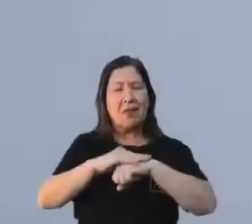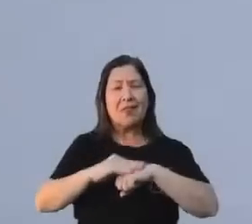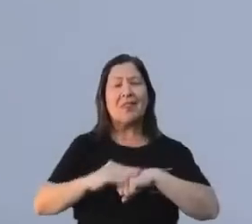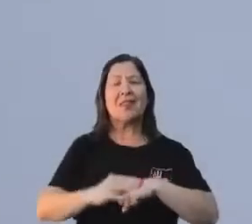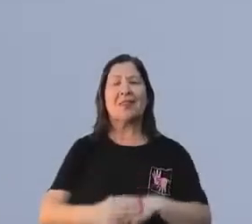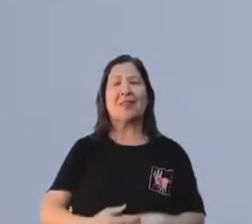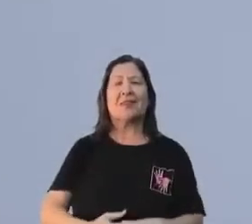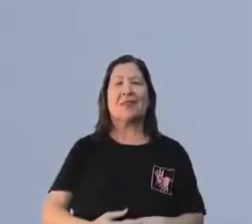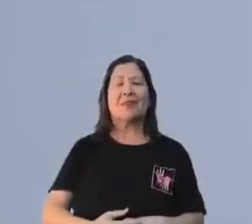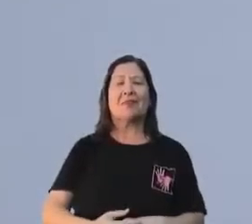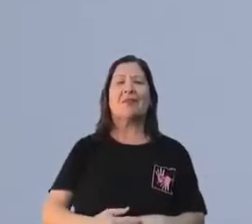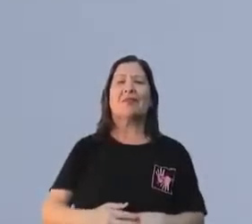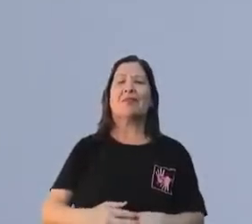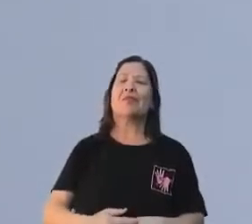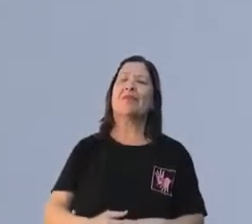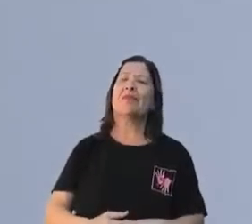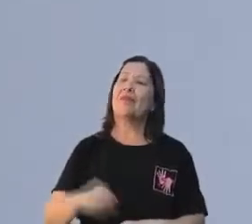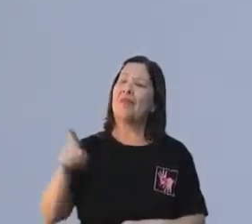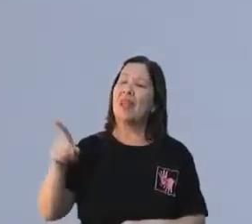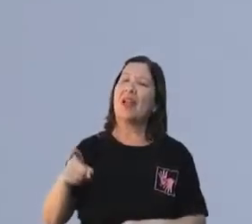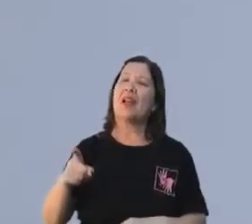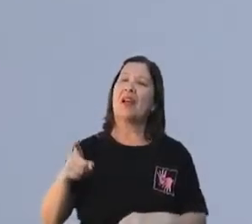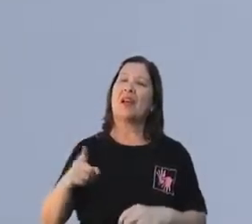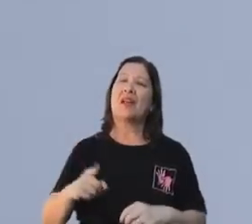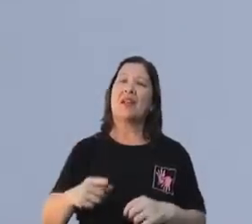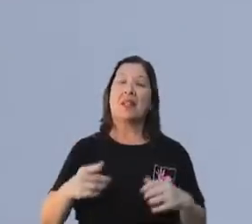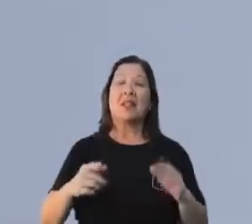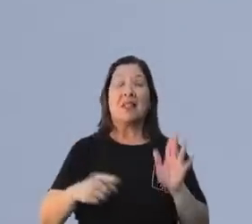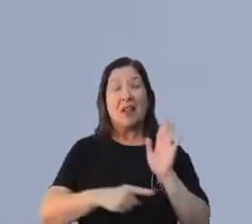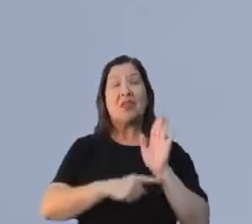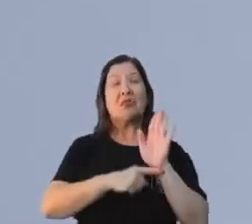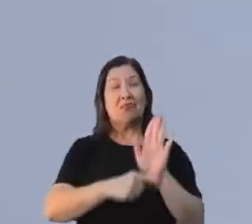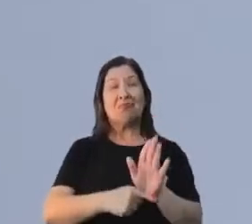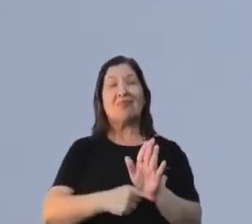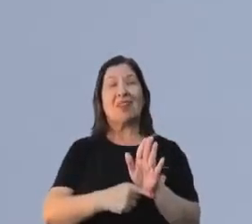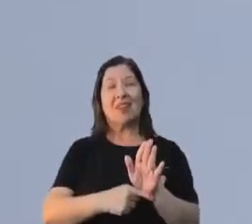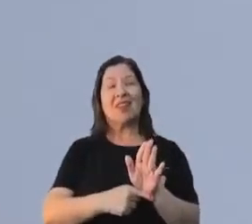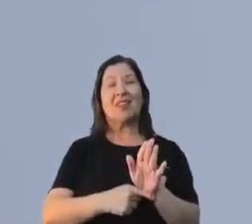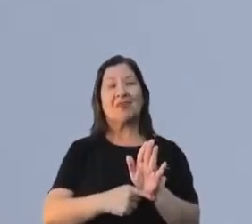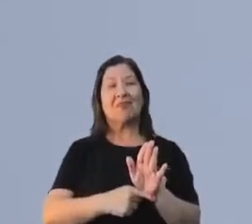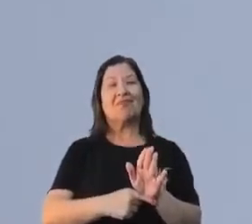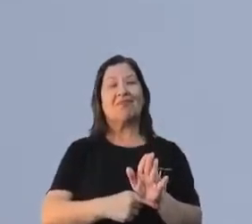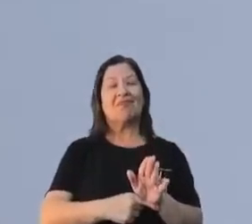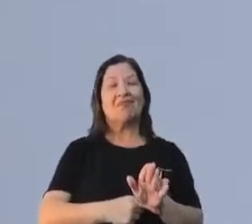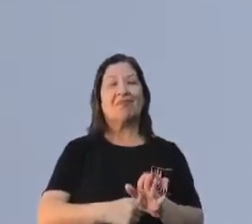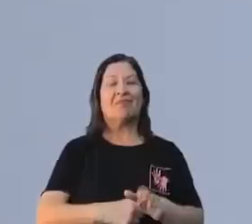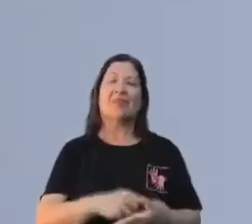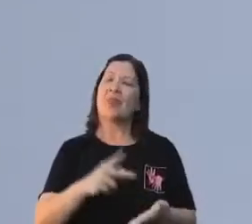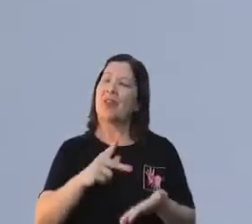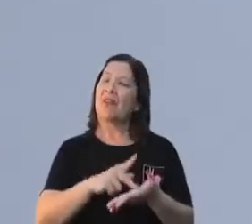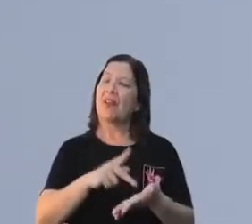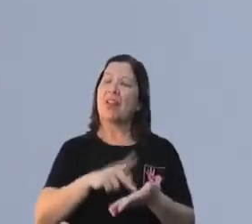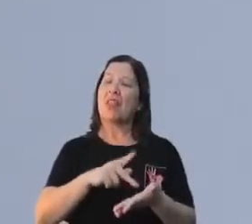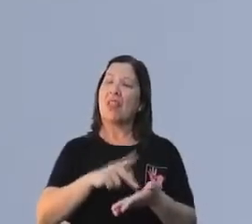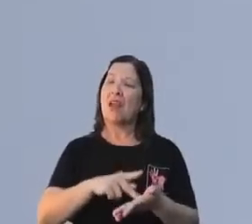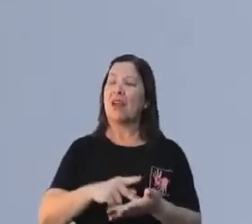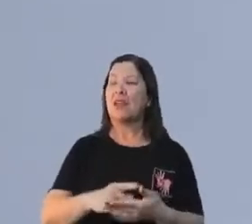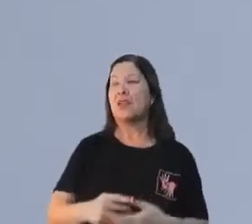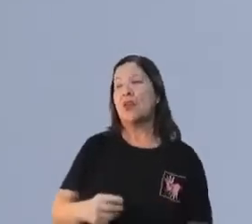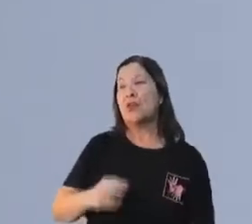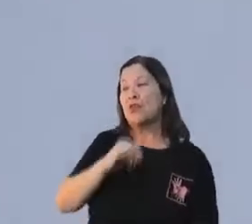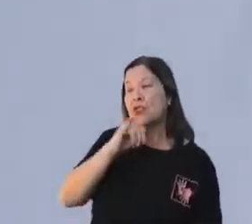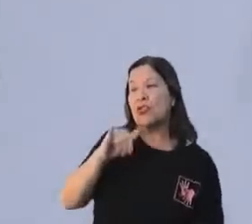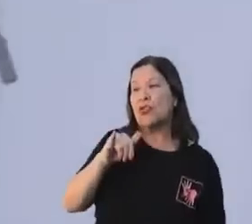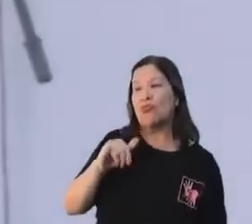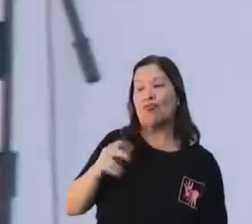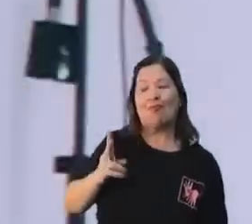pôde. Ela antecipou-se a ungir-me para a sepultura. E em verdade vos digo, em todo o mundo, onde for